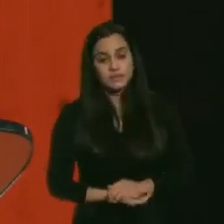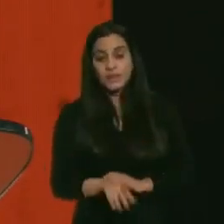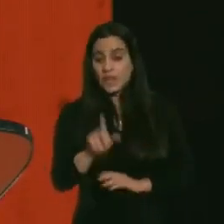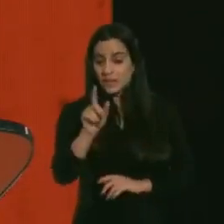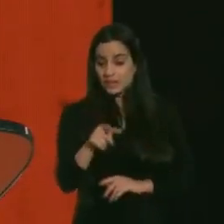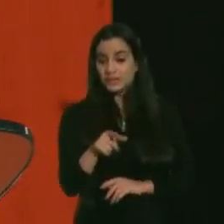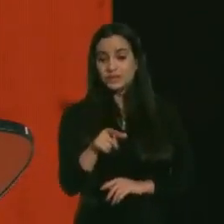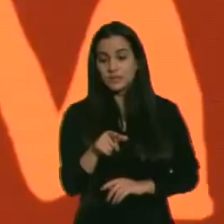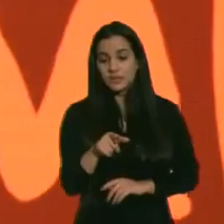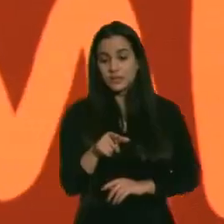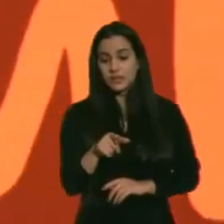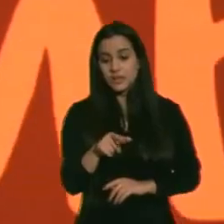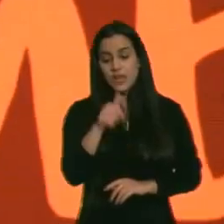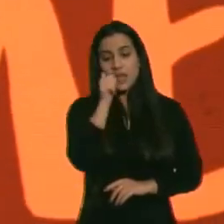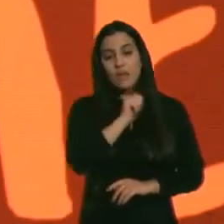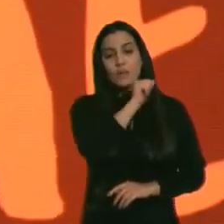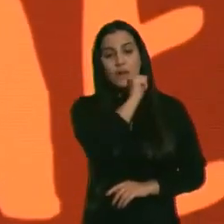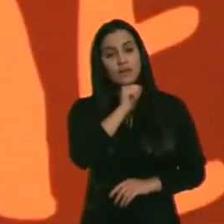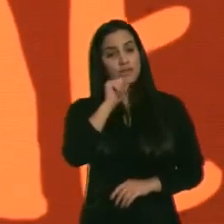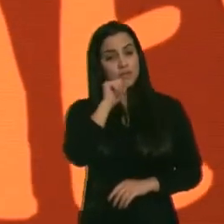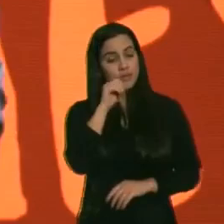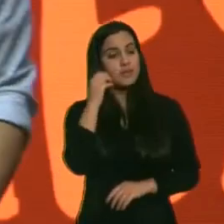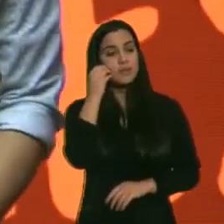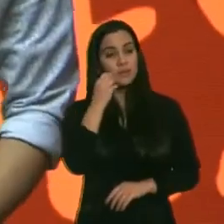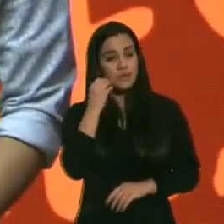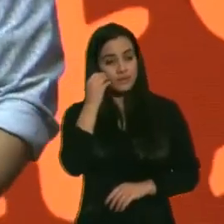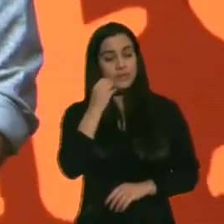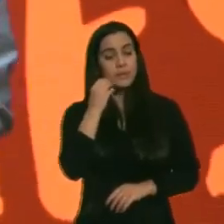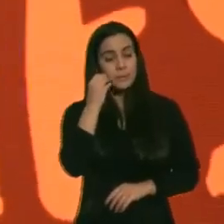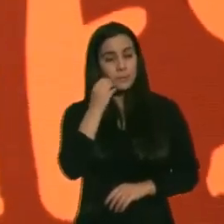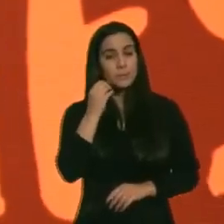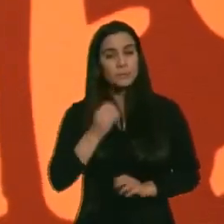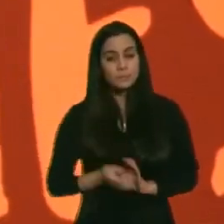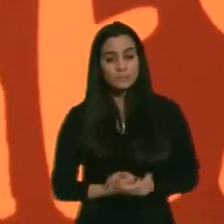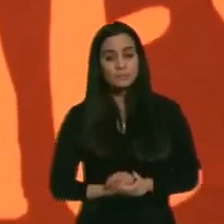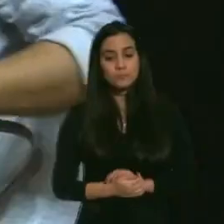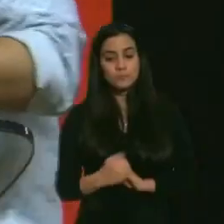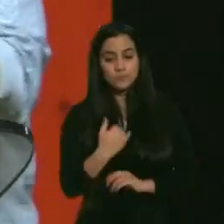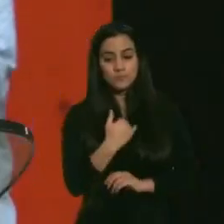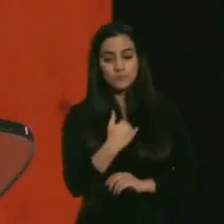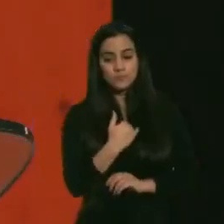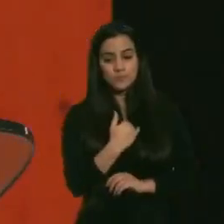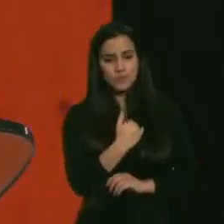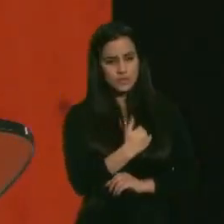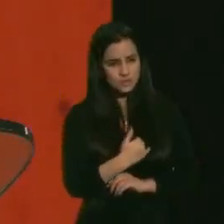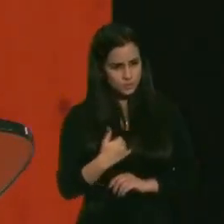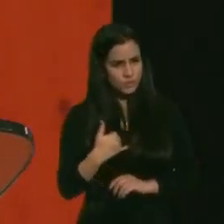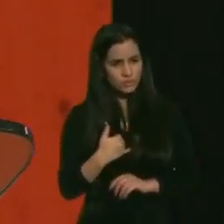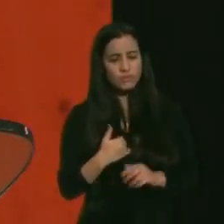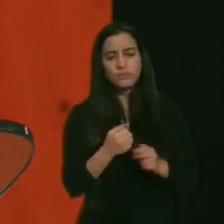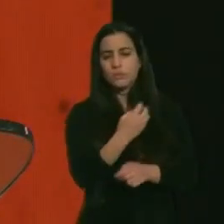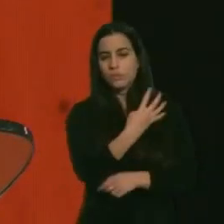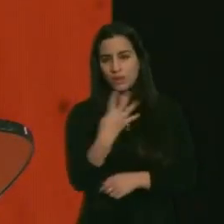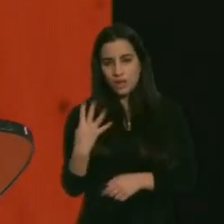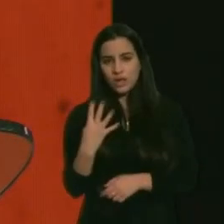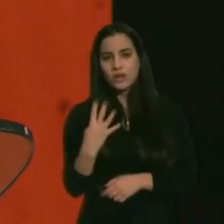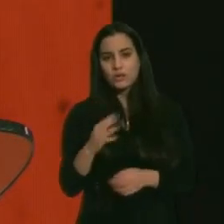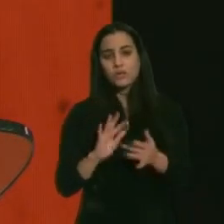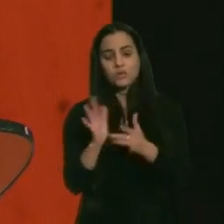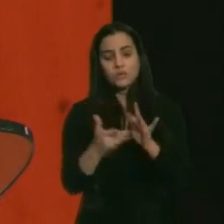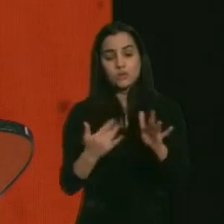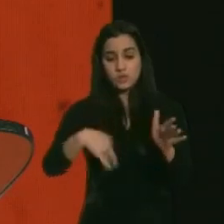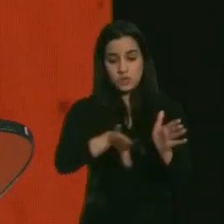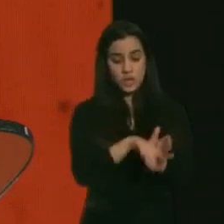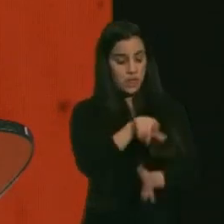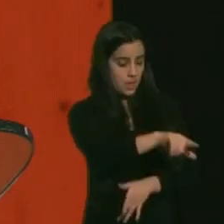que a mulher samaritana experimenta. João 4, quando Jesus chega ali naquele